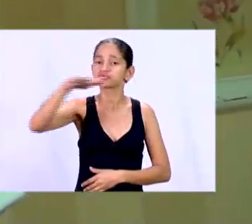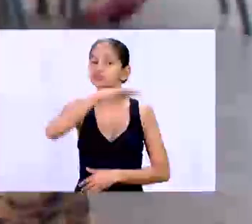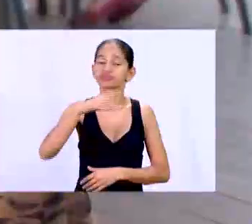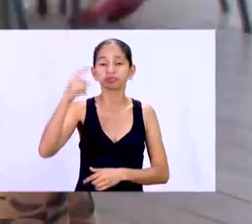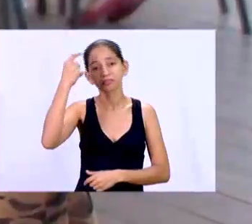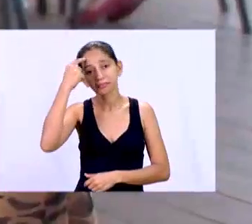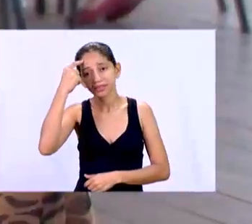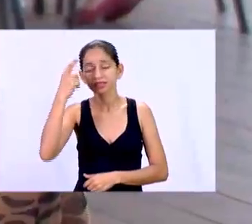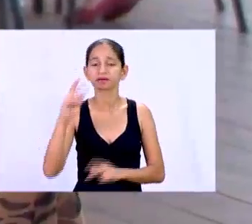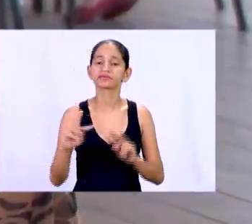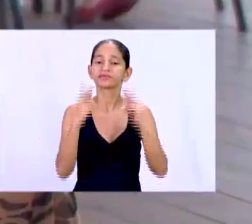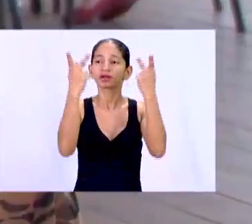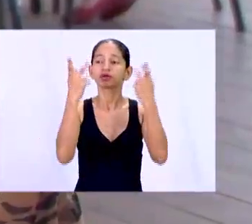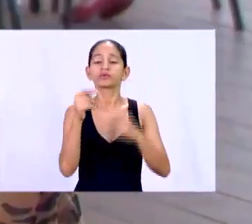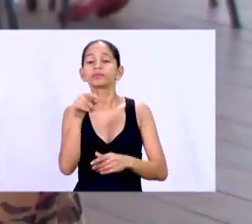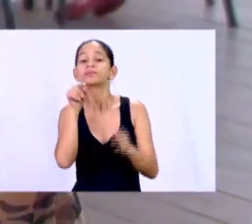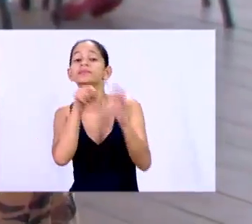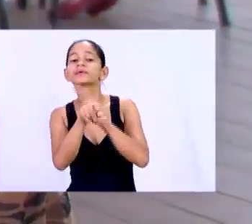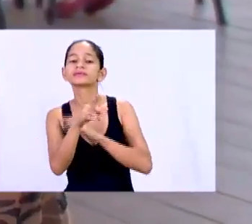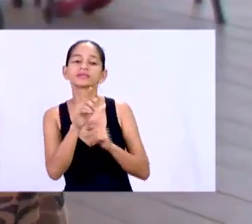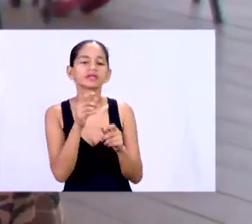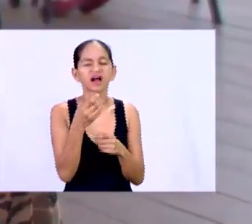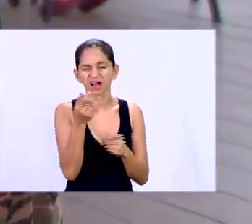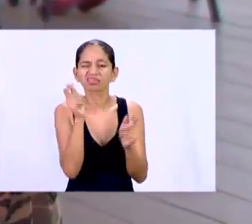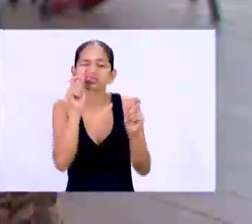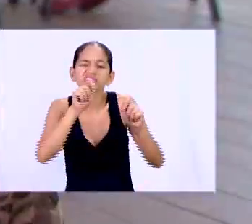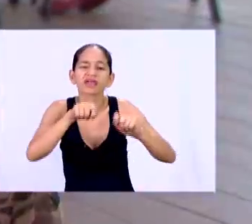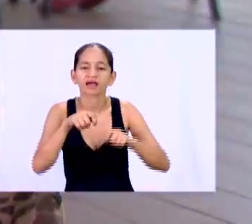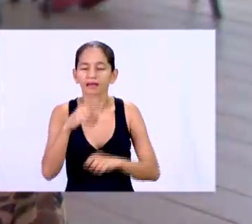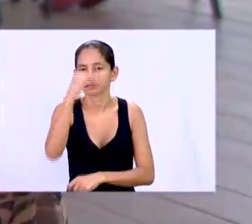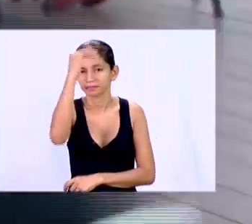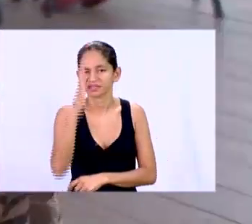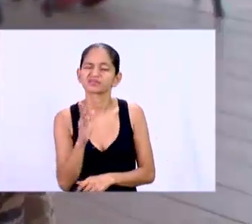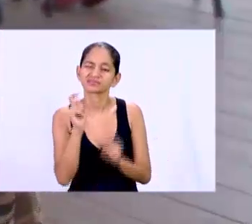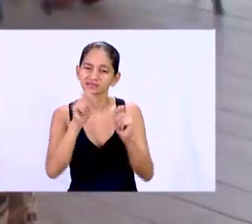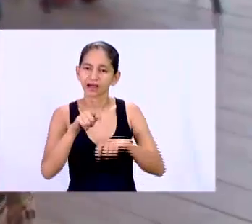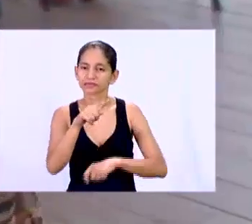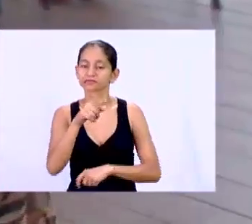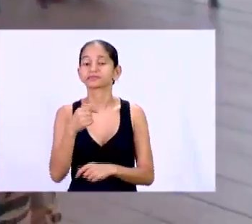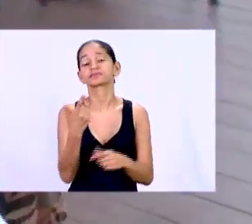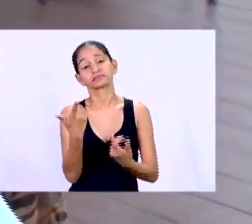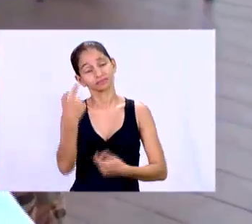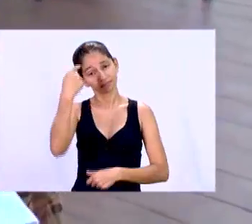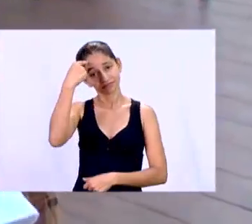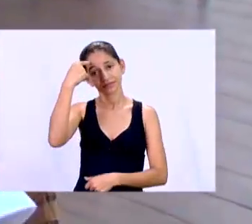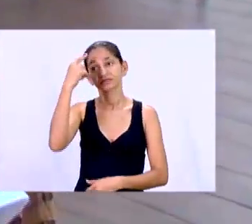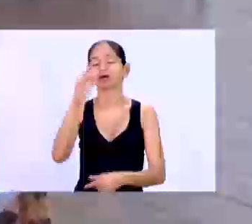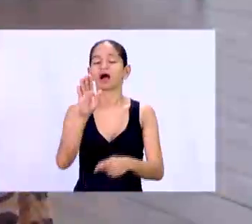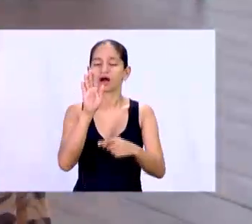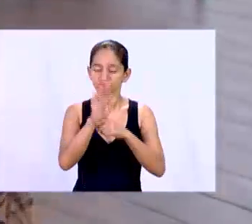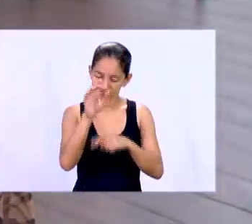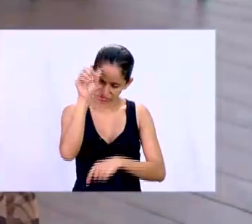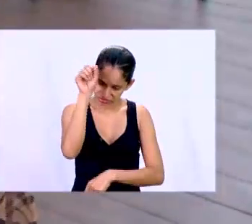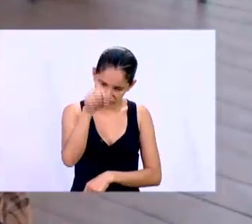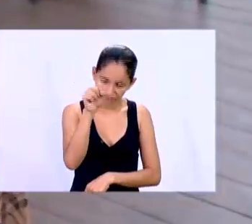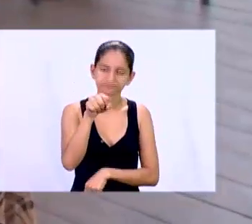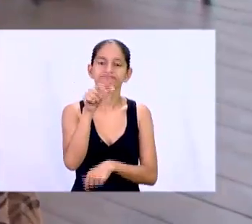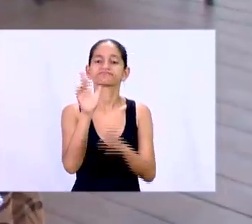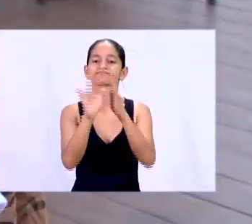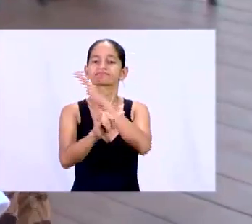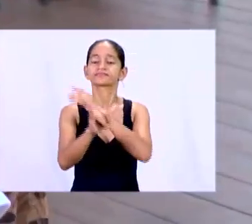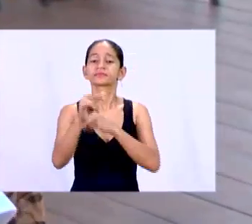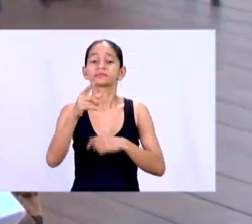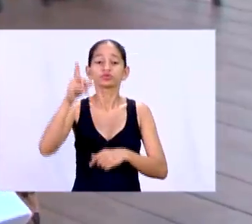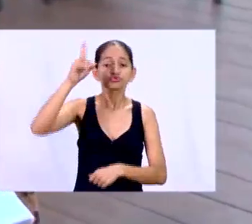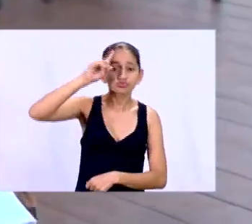os seus valores. O jeitinho brasileiro contribui para a corrupção no Brasil? Por quê? Eu acho que contribui sim, porque no dia a dia as pessoas